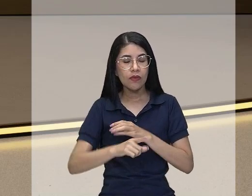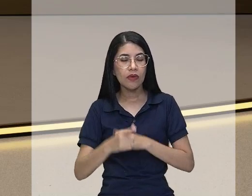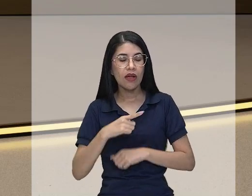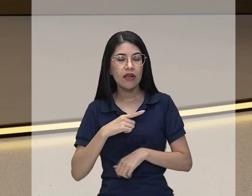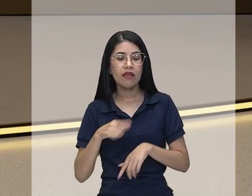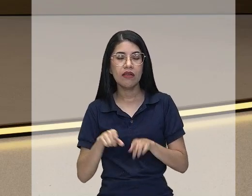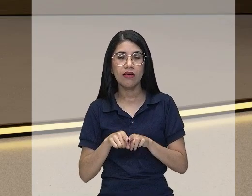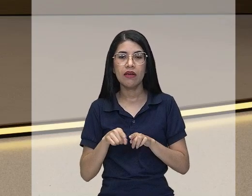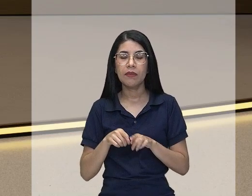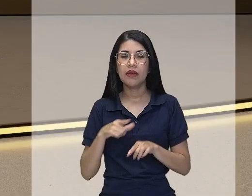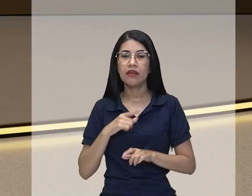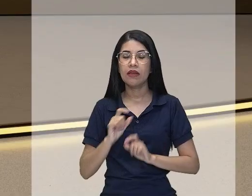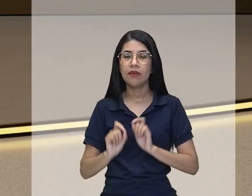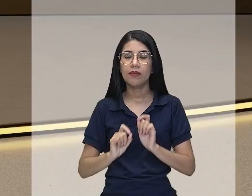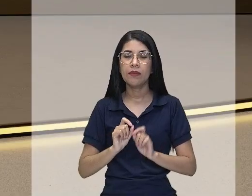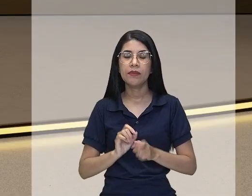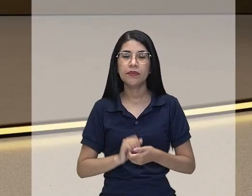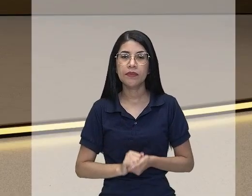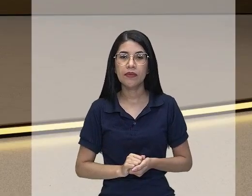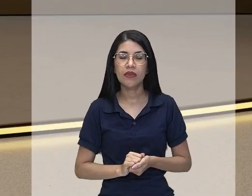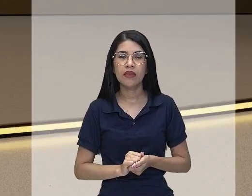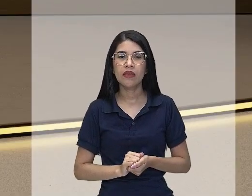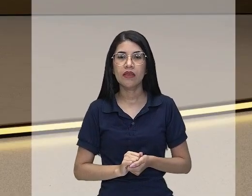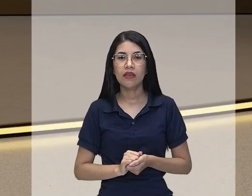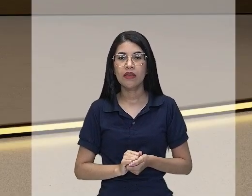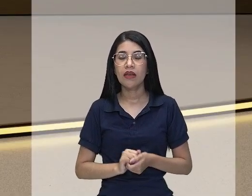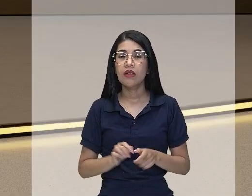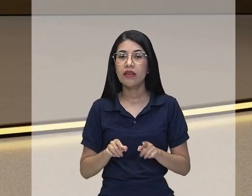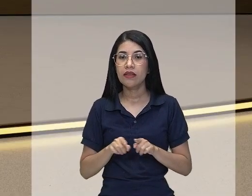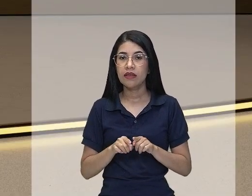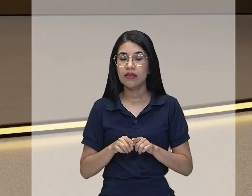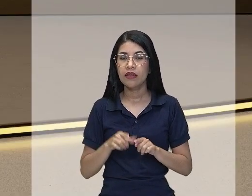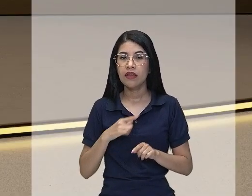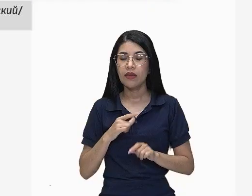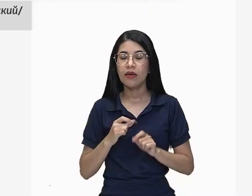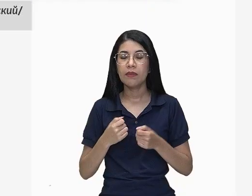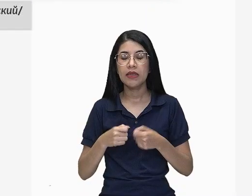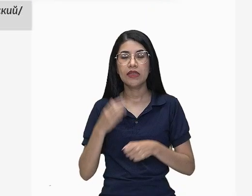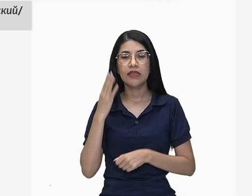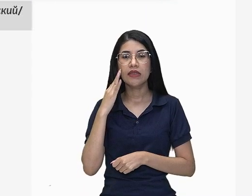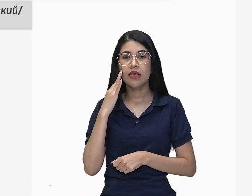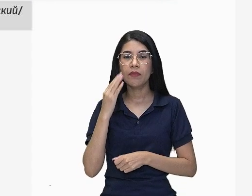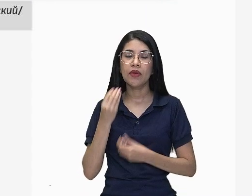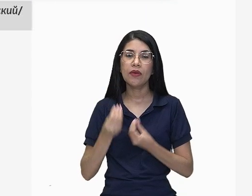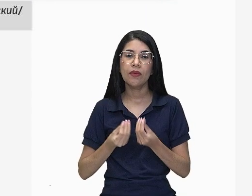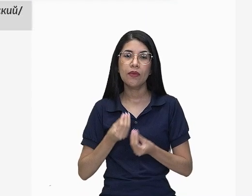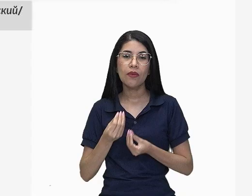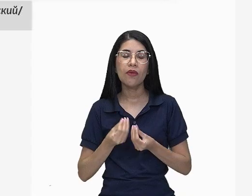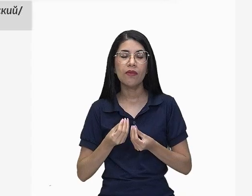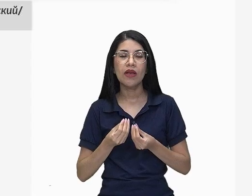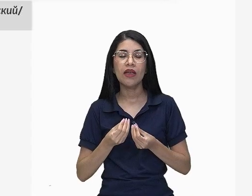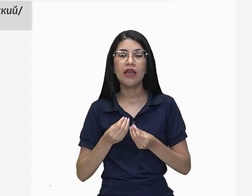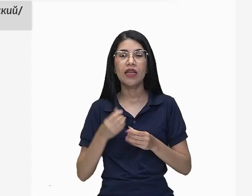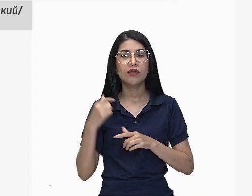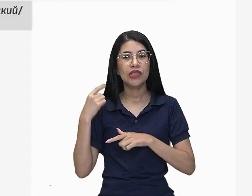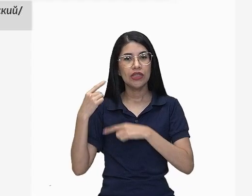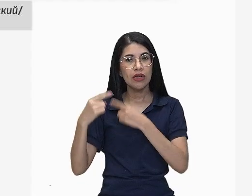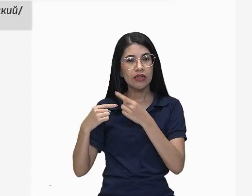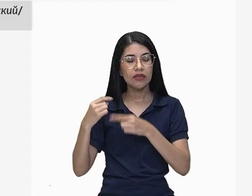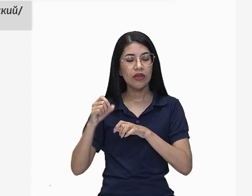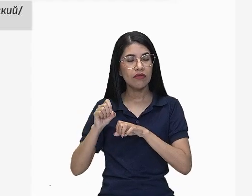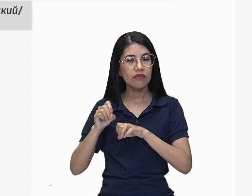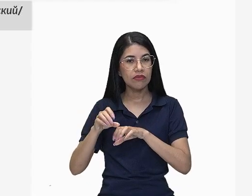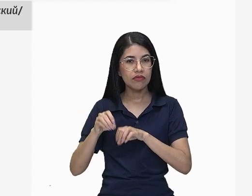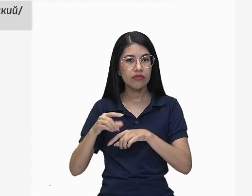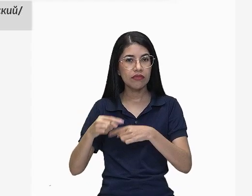também, além de estar na antiguidade, nós temos aí o saber popular, que é passado geralmente de geração em geração.